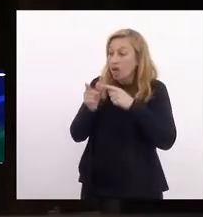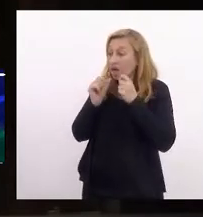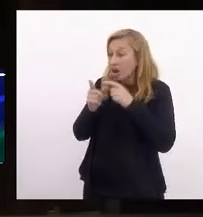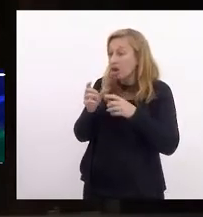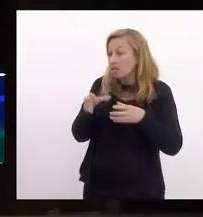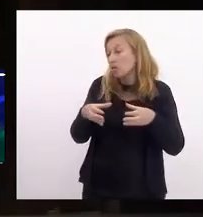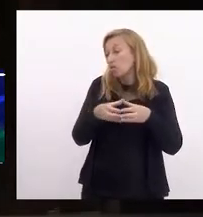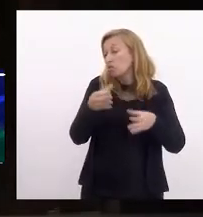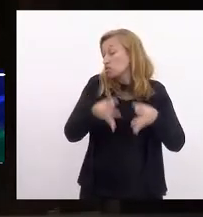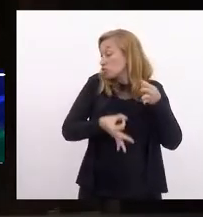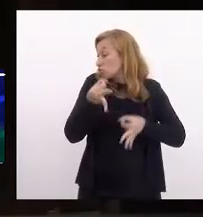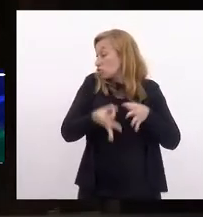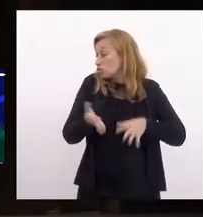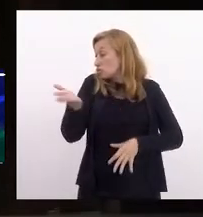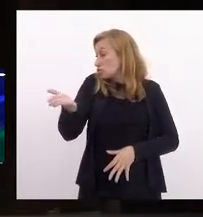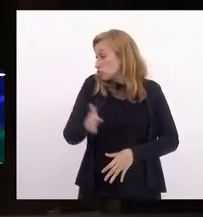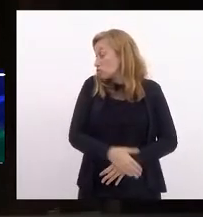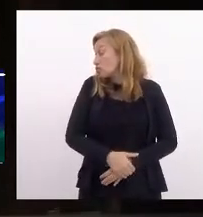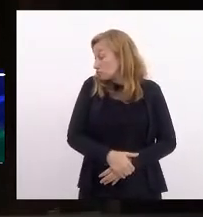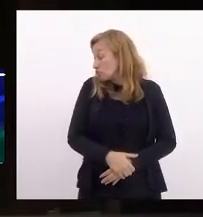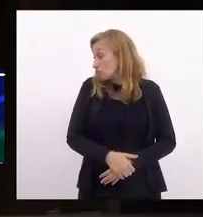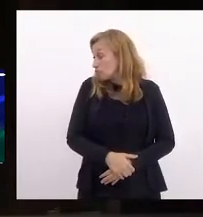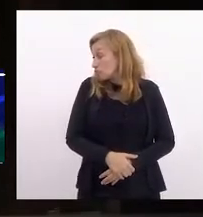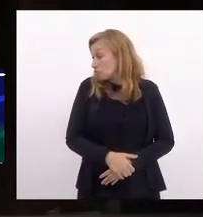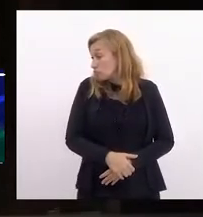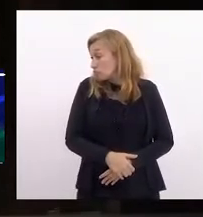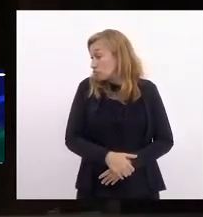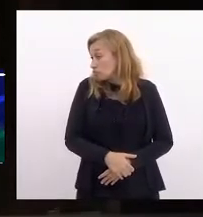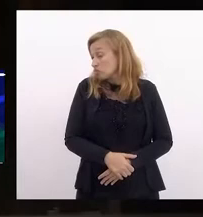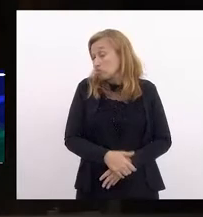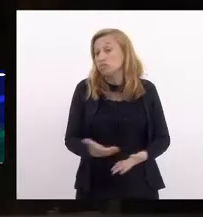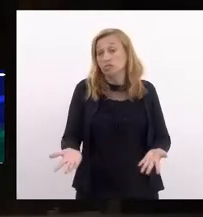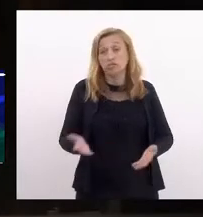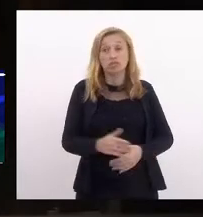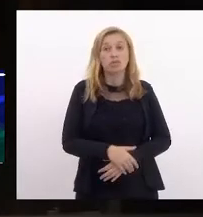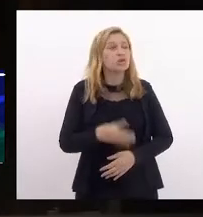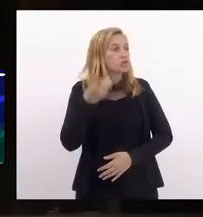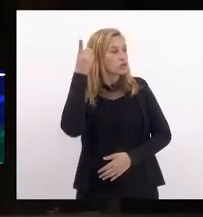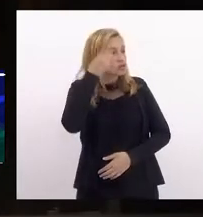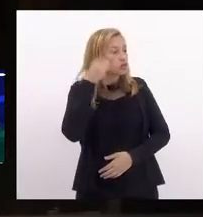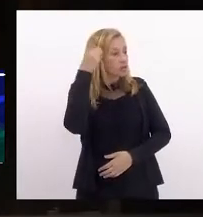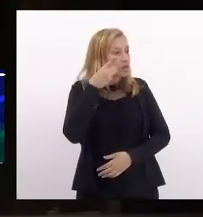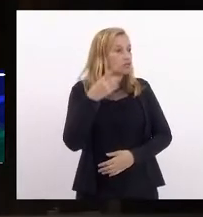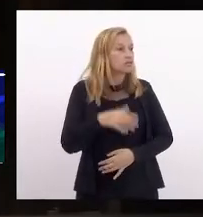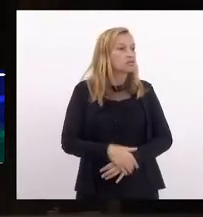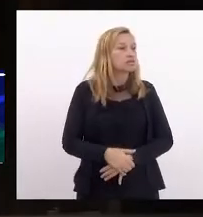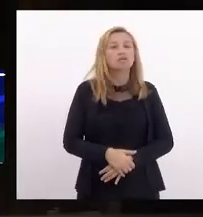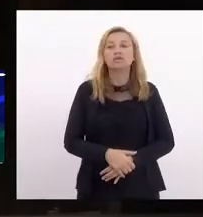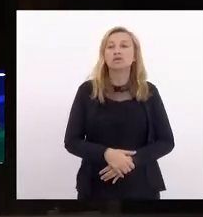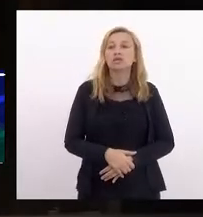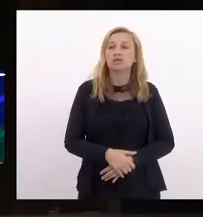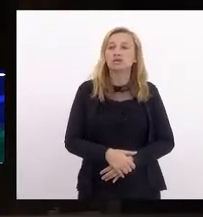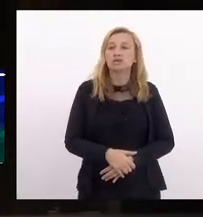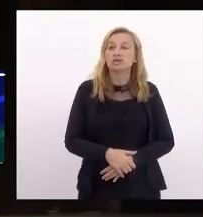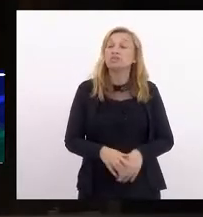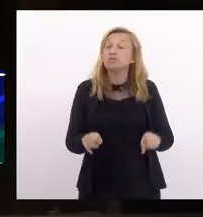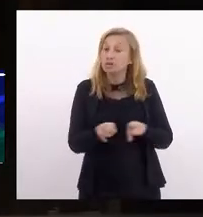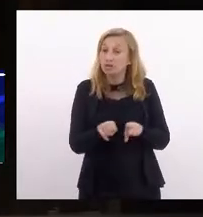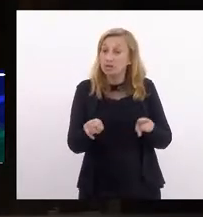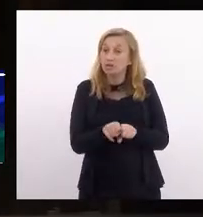Justiça reclame com a comissão de Justiça e aos Deputados e